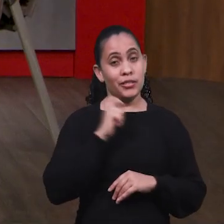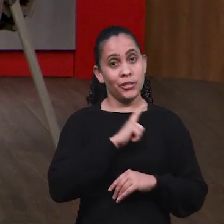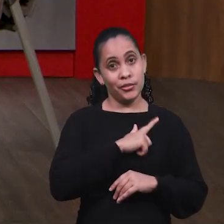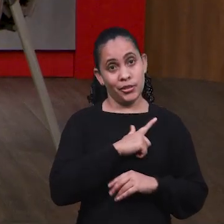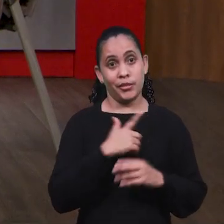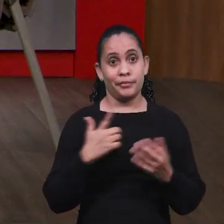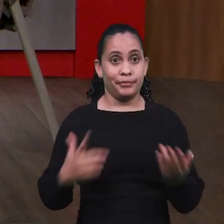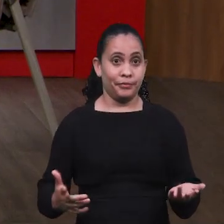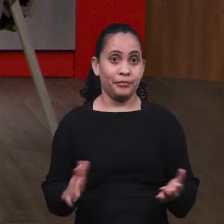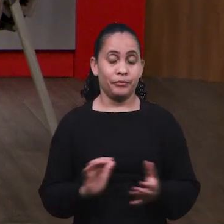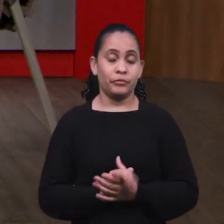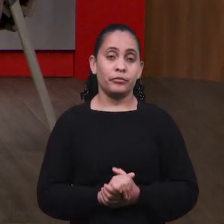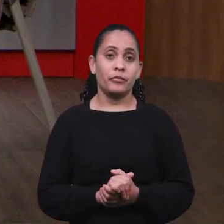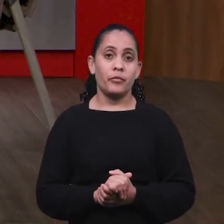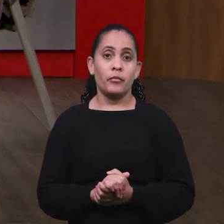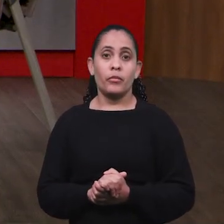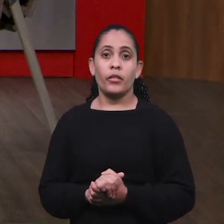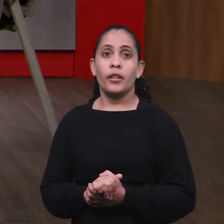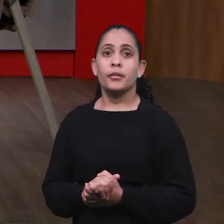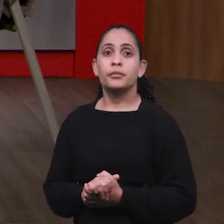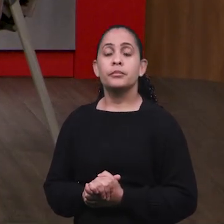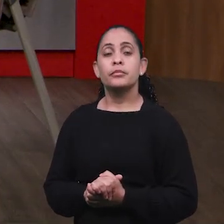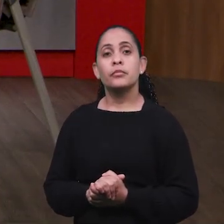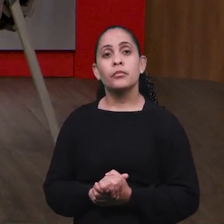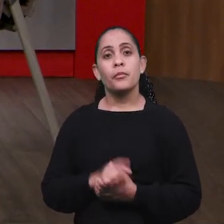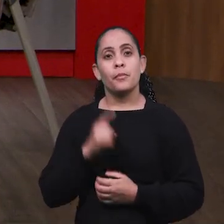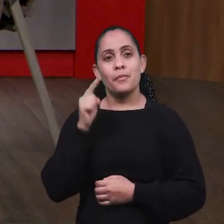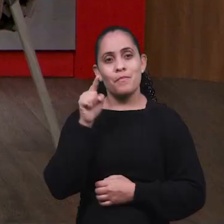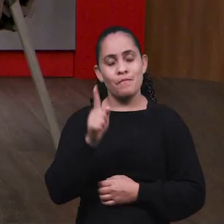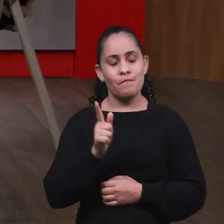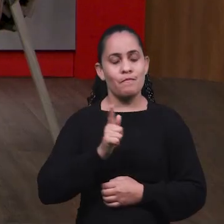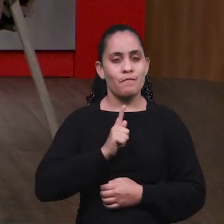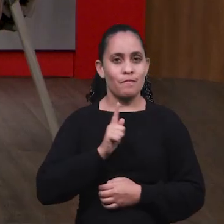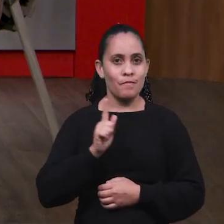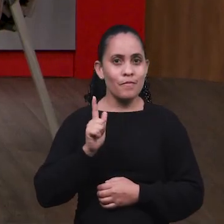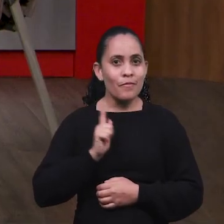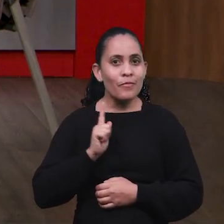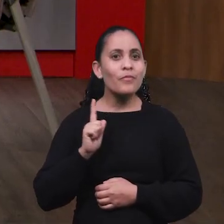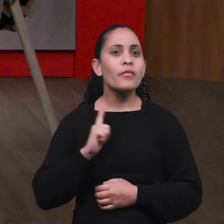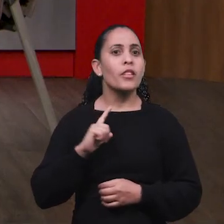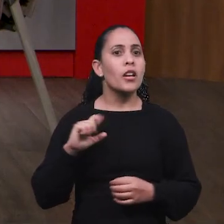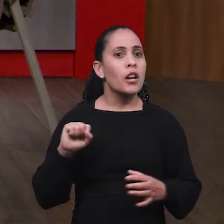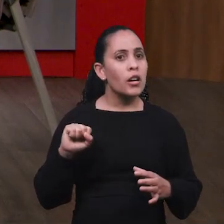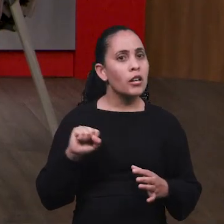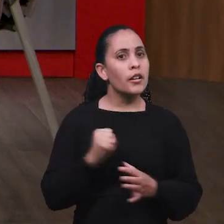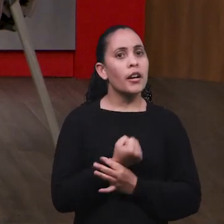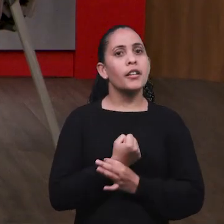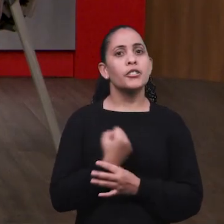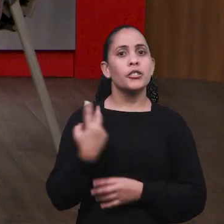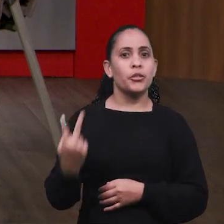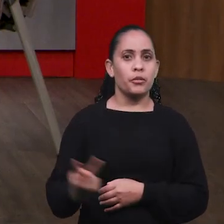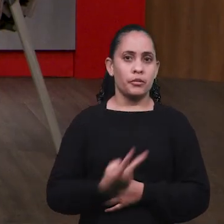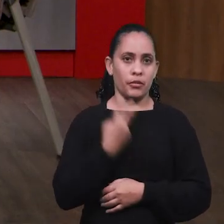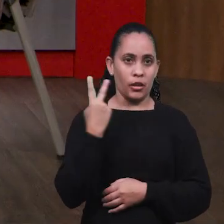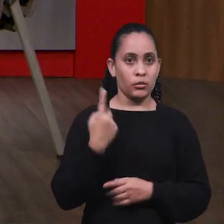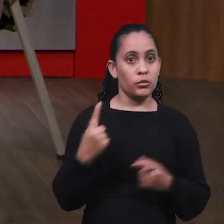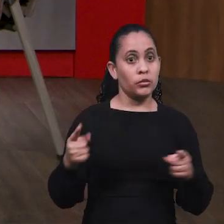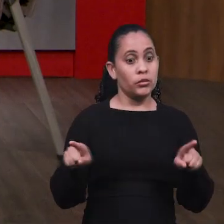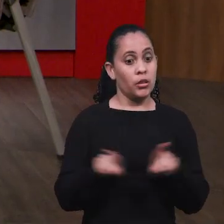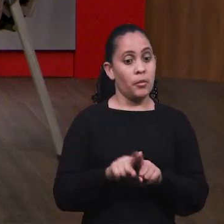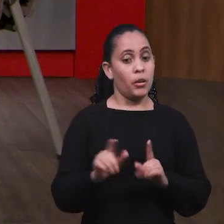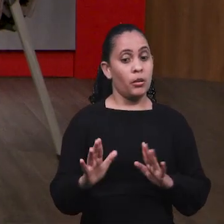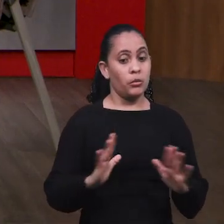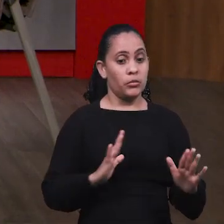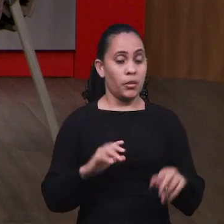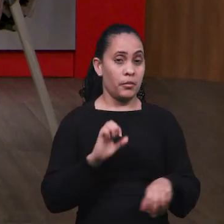grande. Então, faz muito sentido você ter uma cobertura de seguro onde você tem garantido o valor que você vai receber. E fora